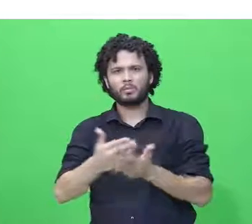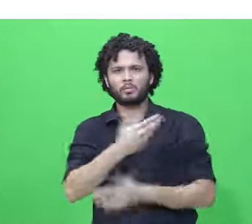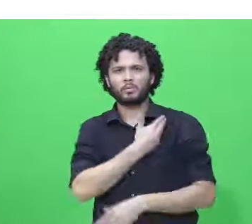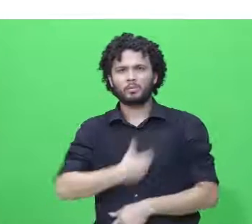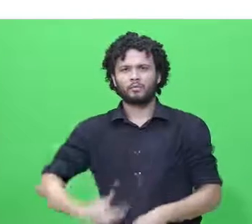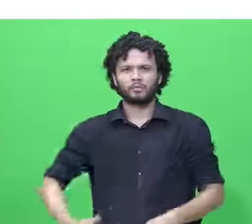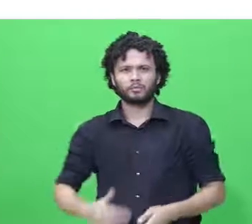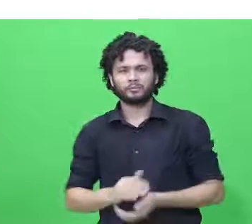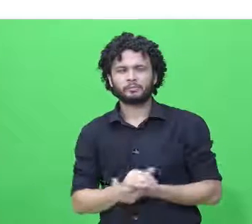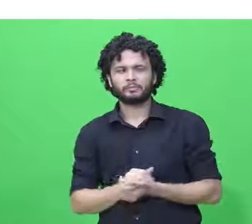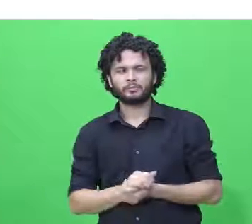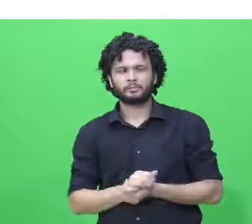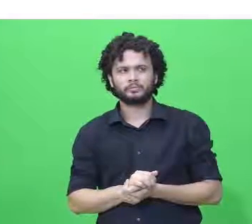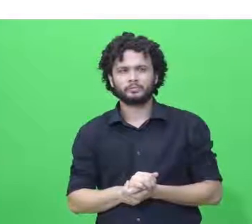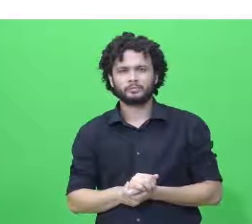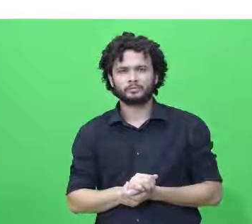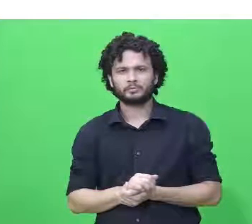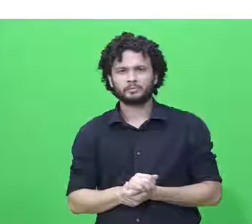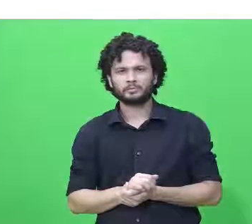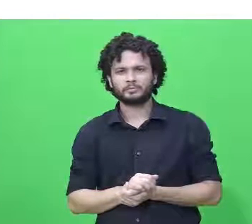governo varguista.